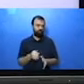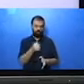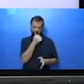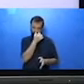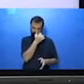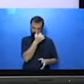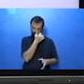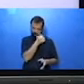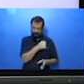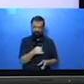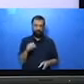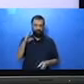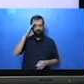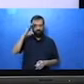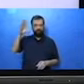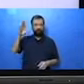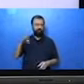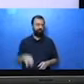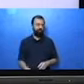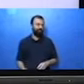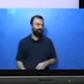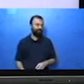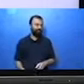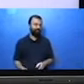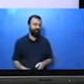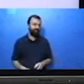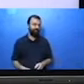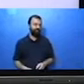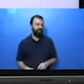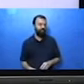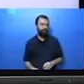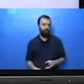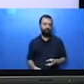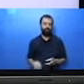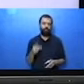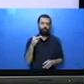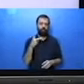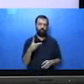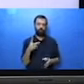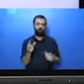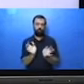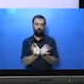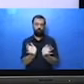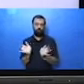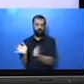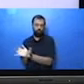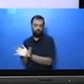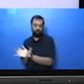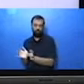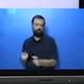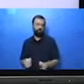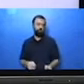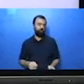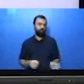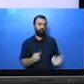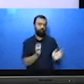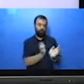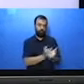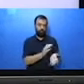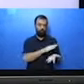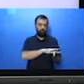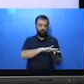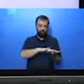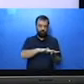Principais formas geométricas. As formas geométricas podem se dividir em 2 grupos específicos. As formas